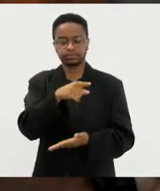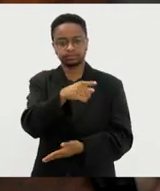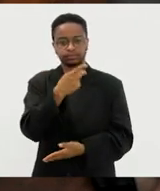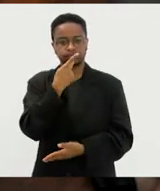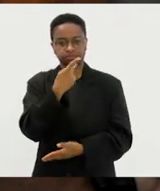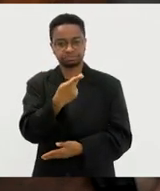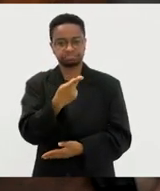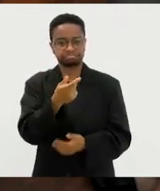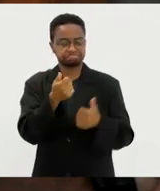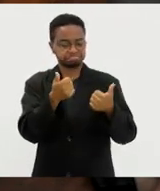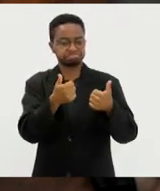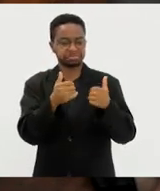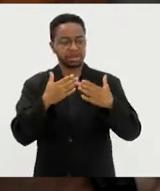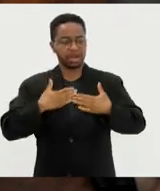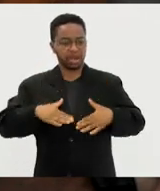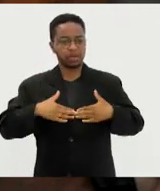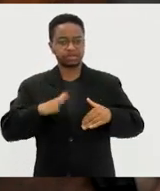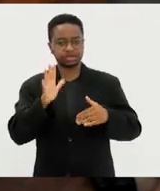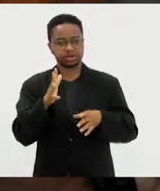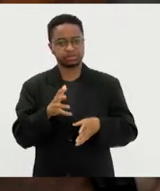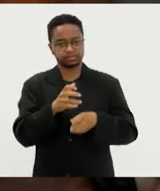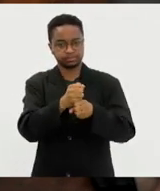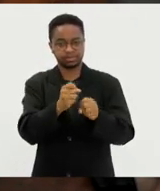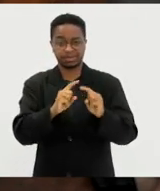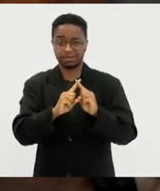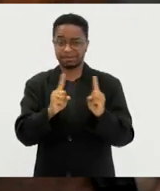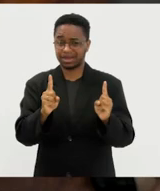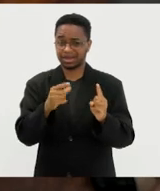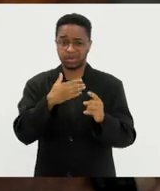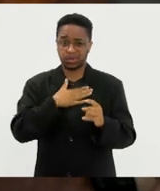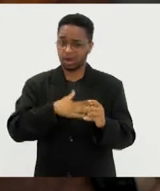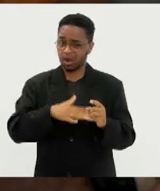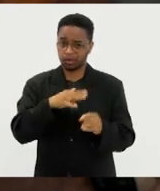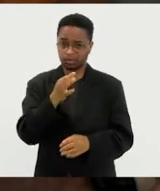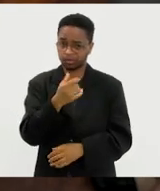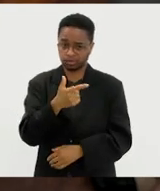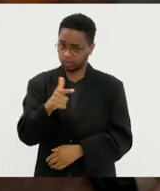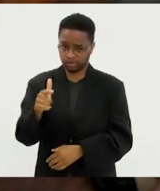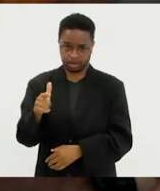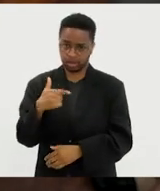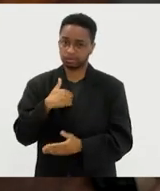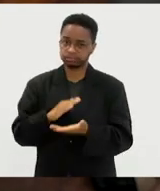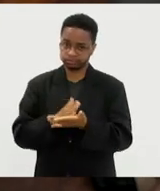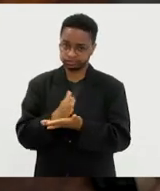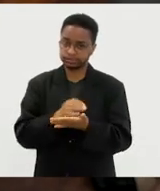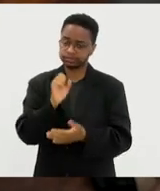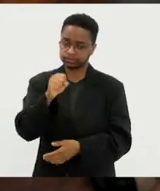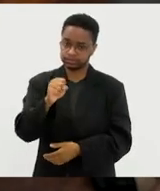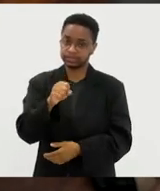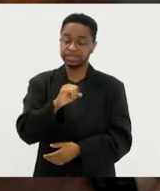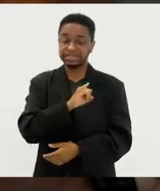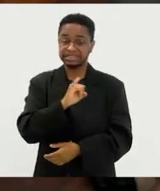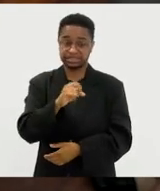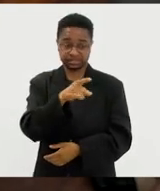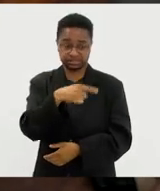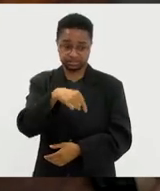ficasse tranquilo, que estava computado. Mas eu não estou nada tranquilo, estou intranquilo. Se o senhor verificar,